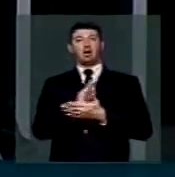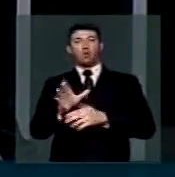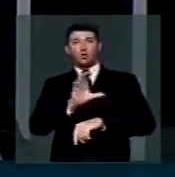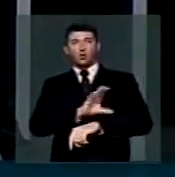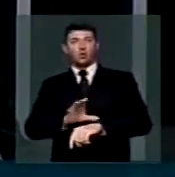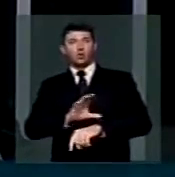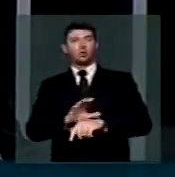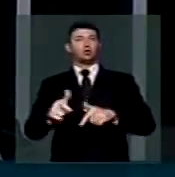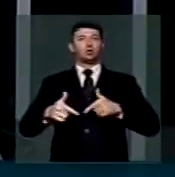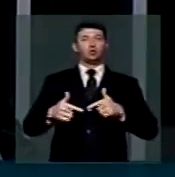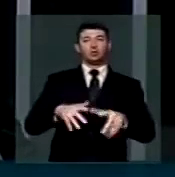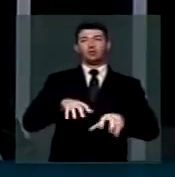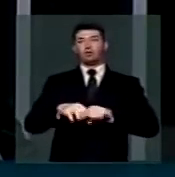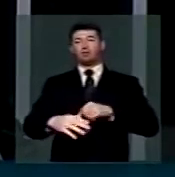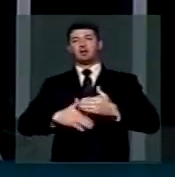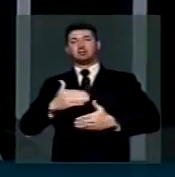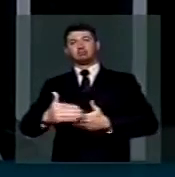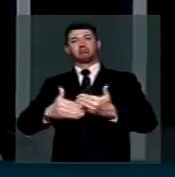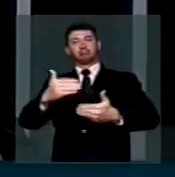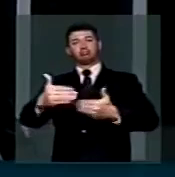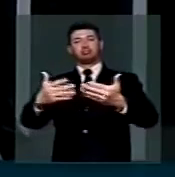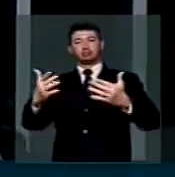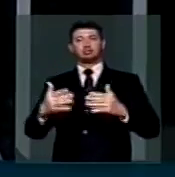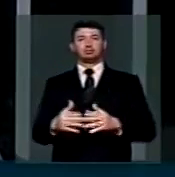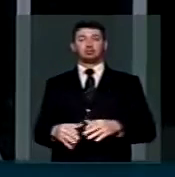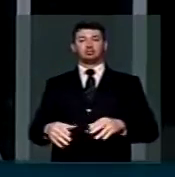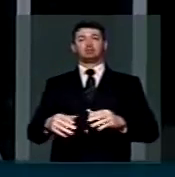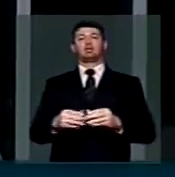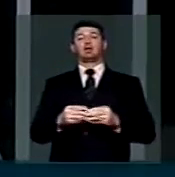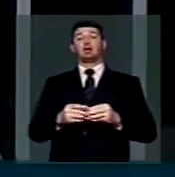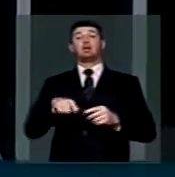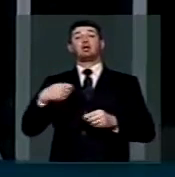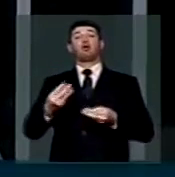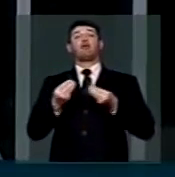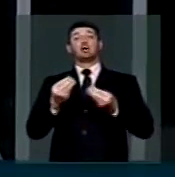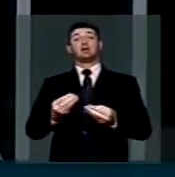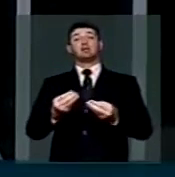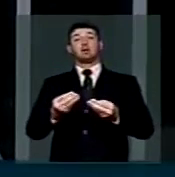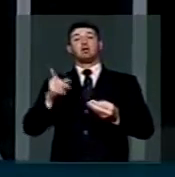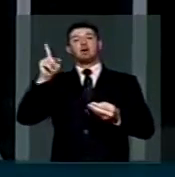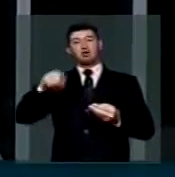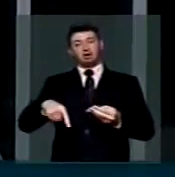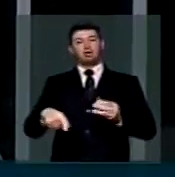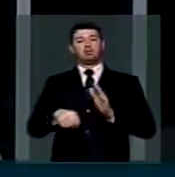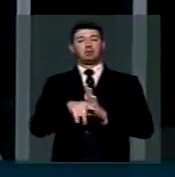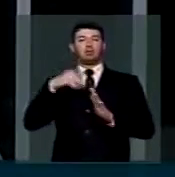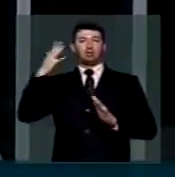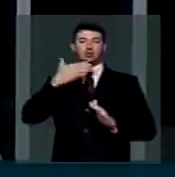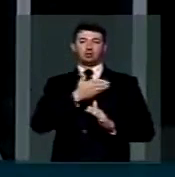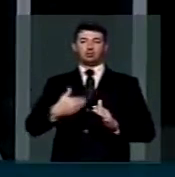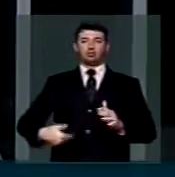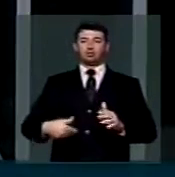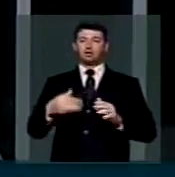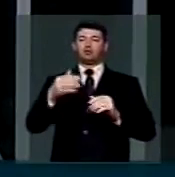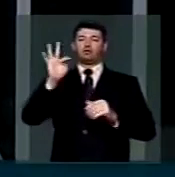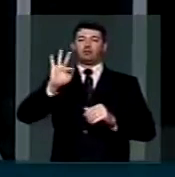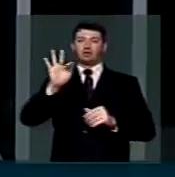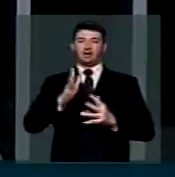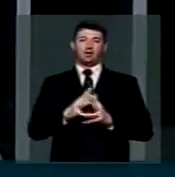curso, de alguma iniciativa de formação proporcionada, desenvolvida pelas políticas do governo